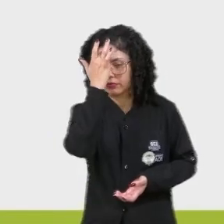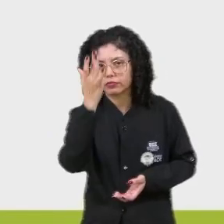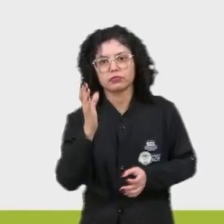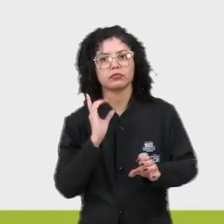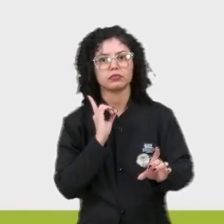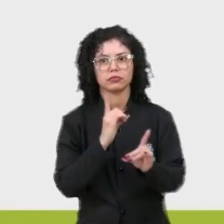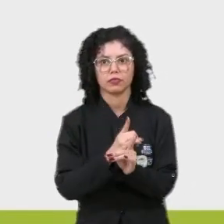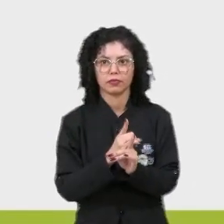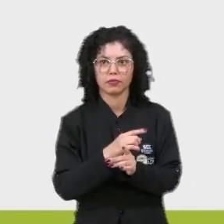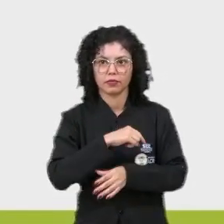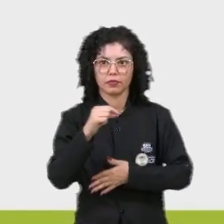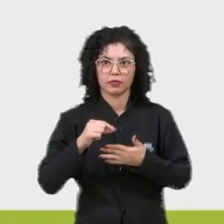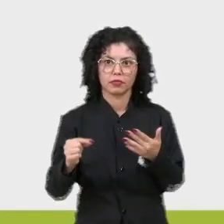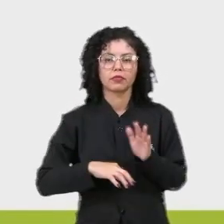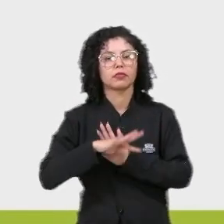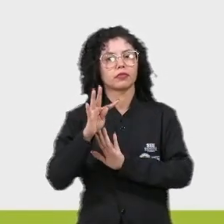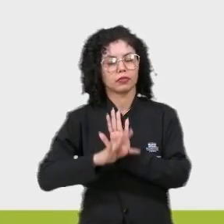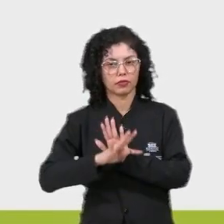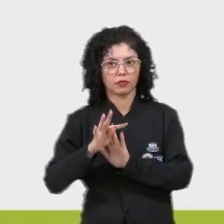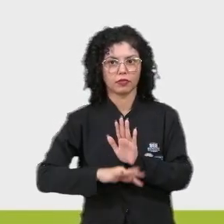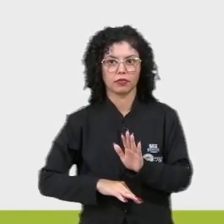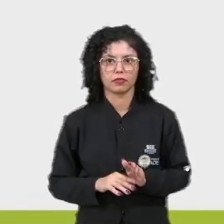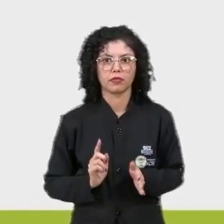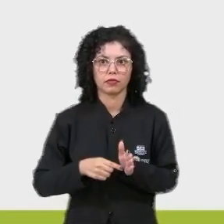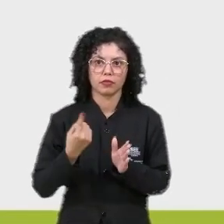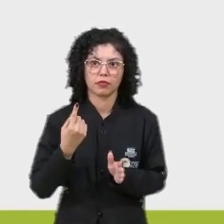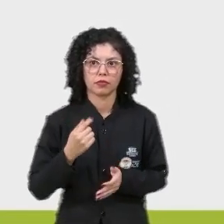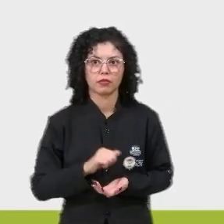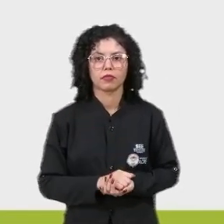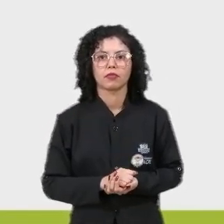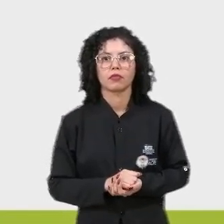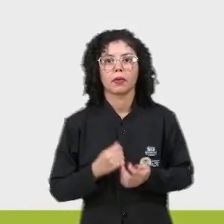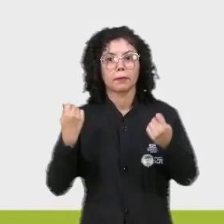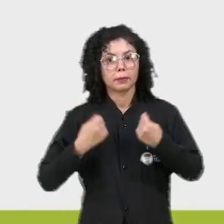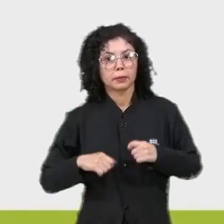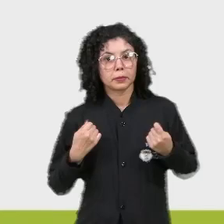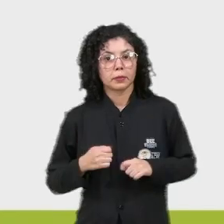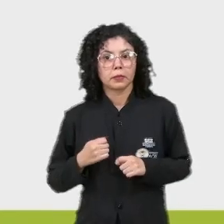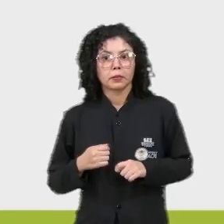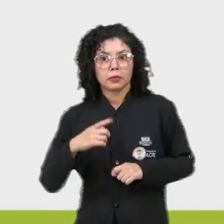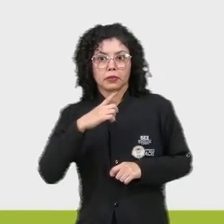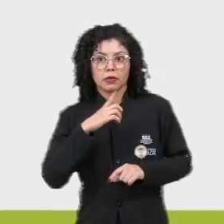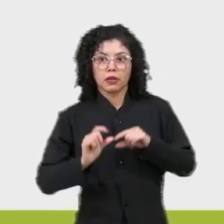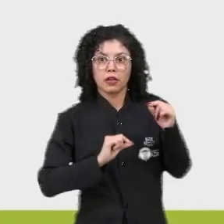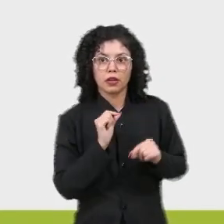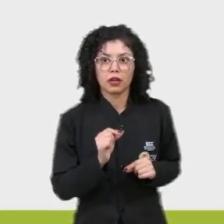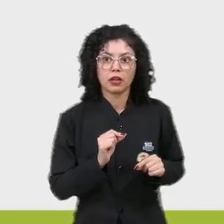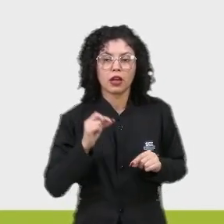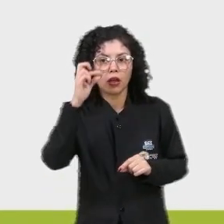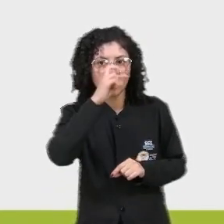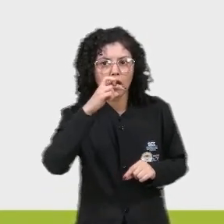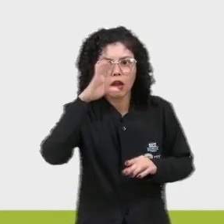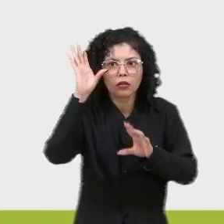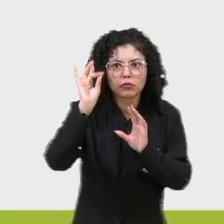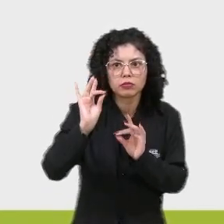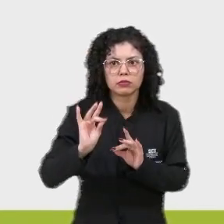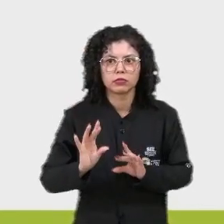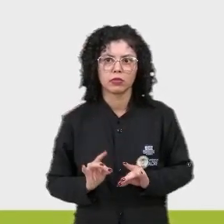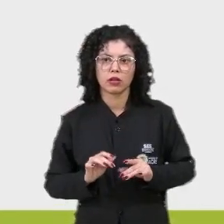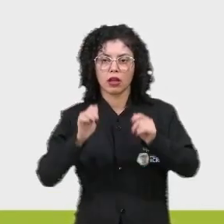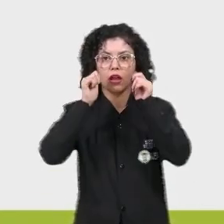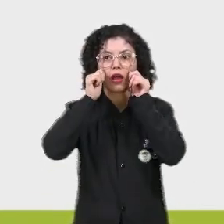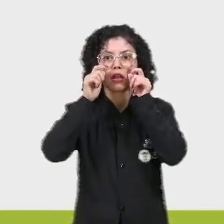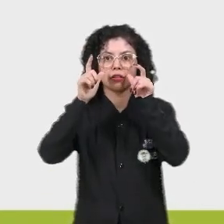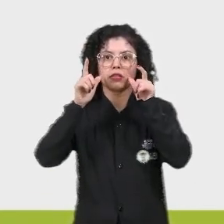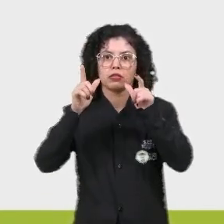fácil encontrar elementos do texto fonte. É necessário dedução, análise e